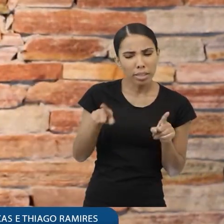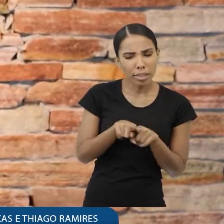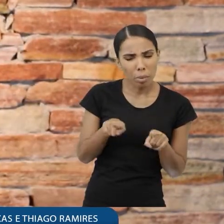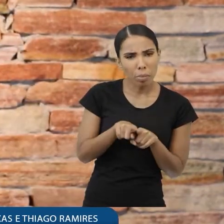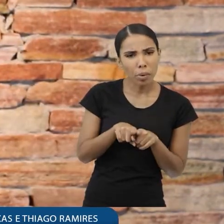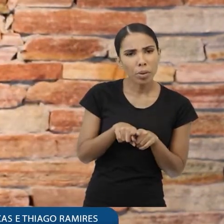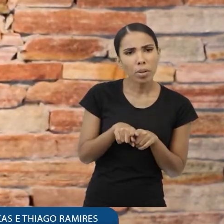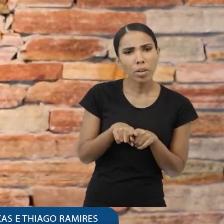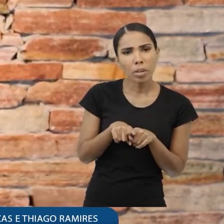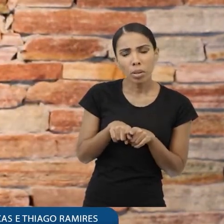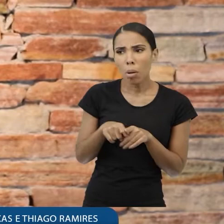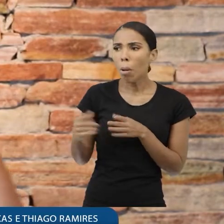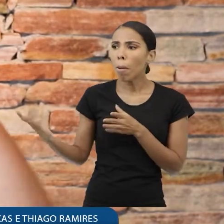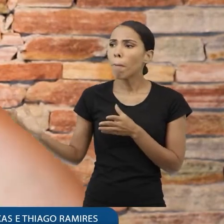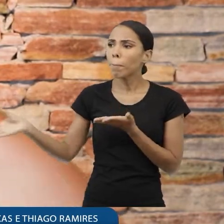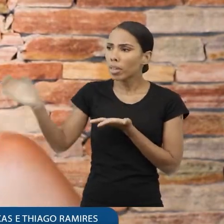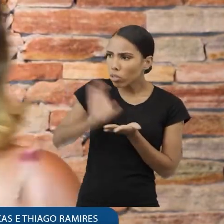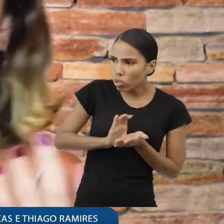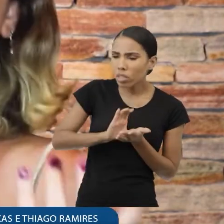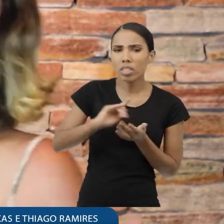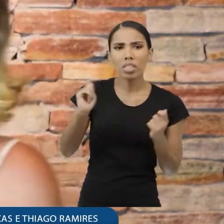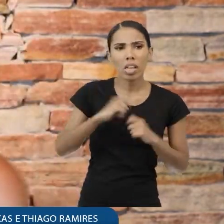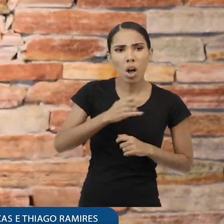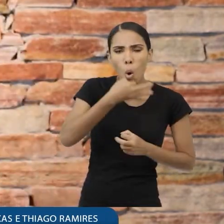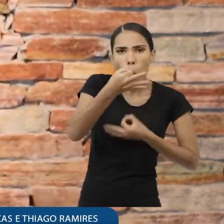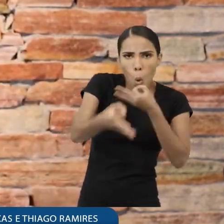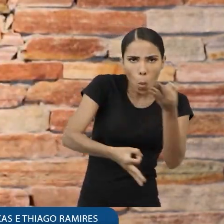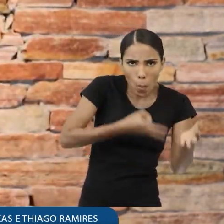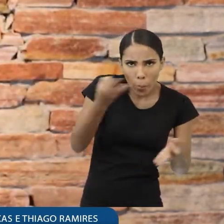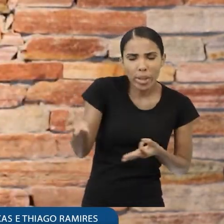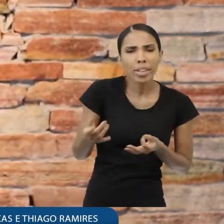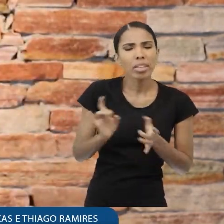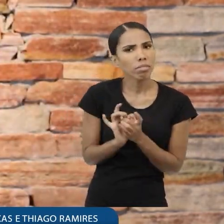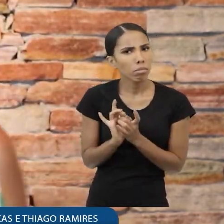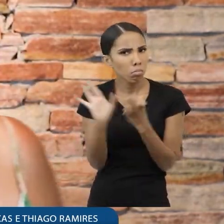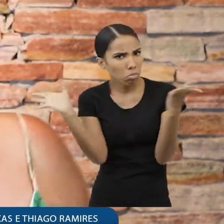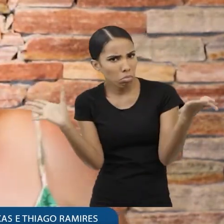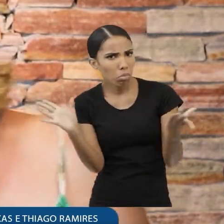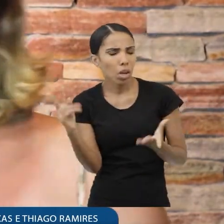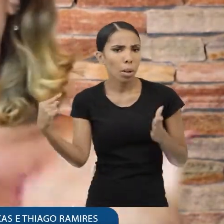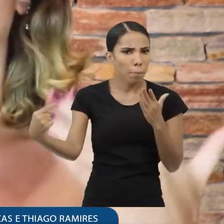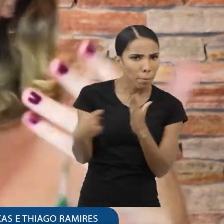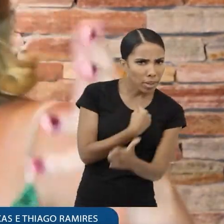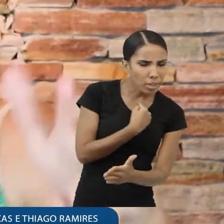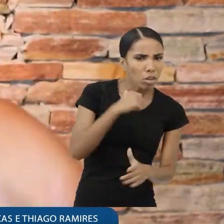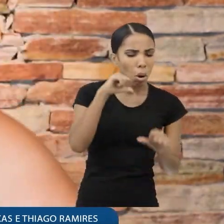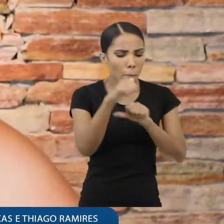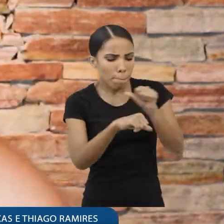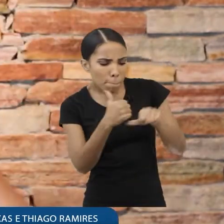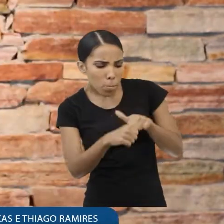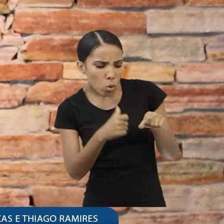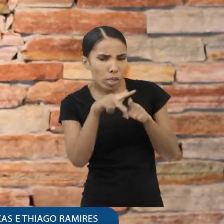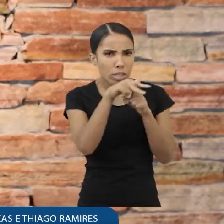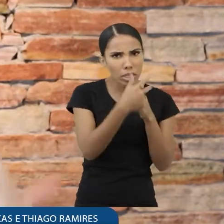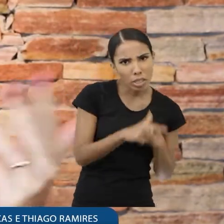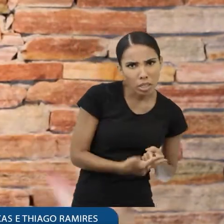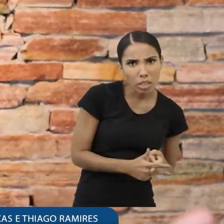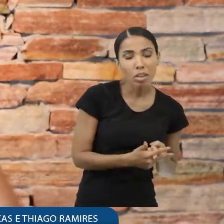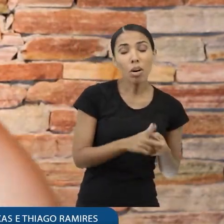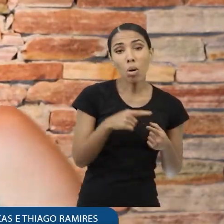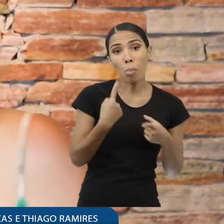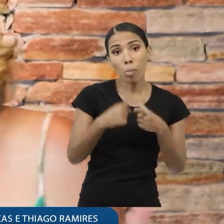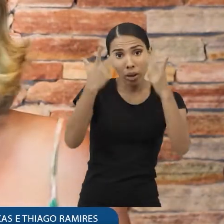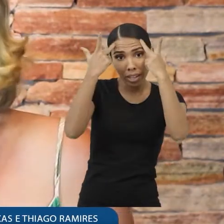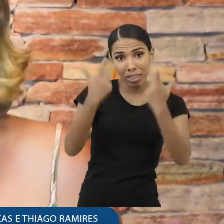deixando a brecha para que o patrocinador também possa entrar, também possa ter liberdade para perguntar se pode mudar aqui e